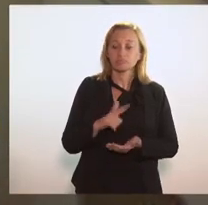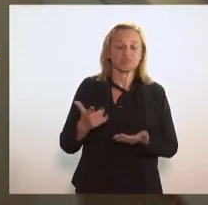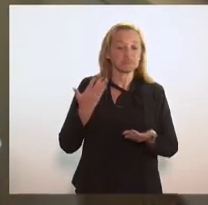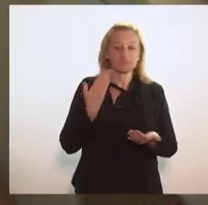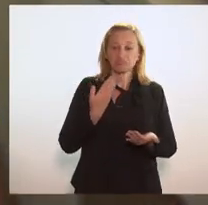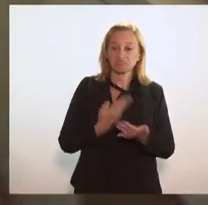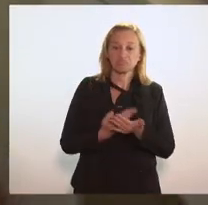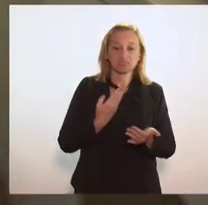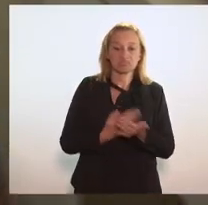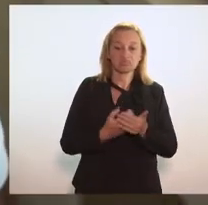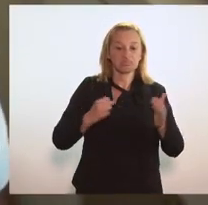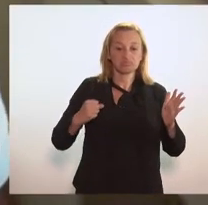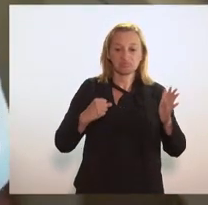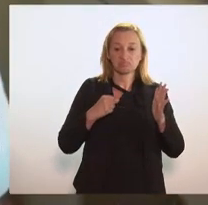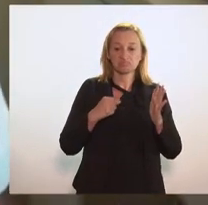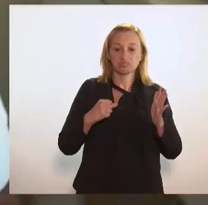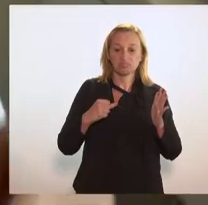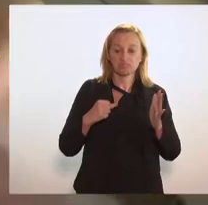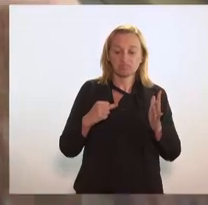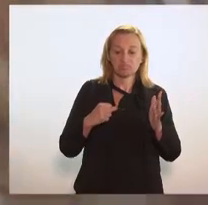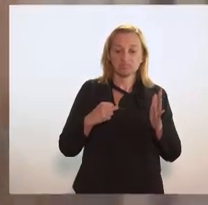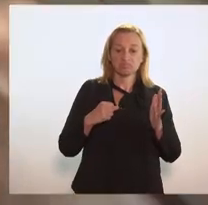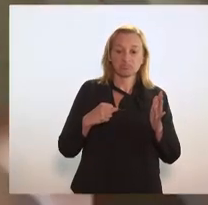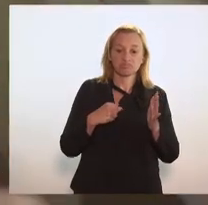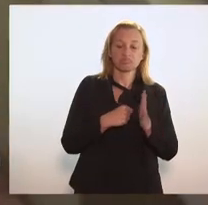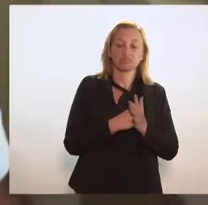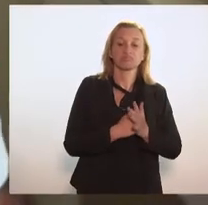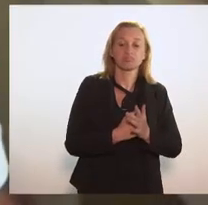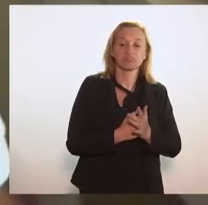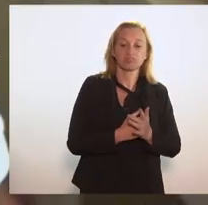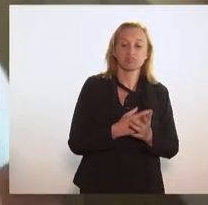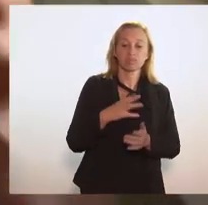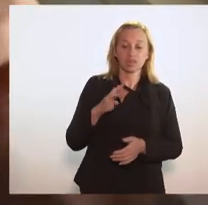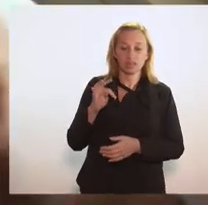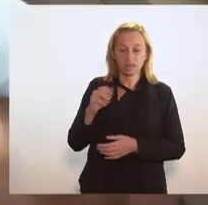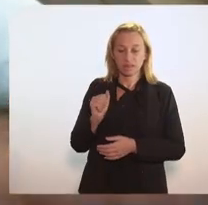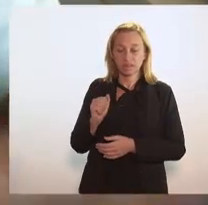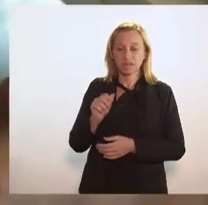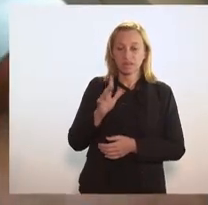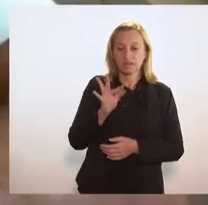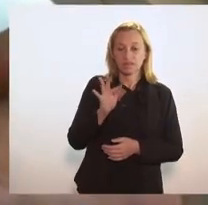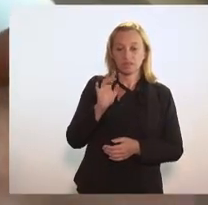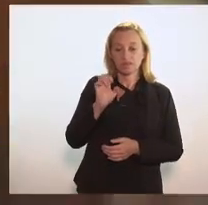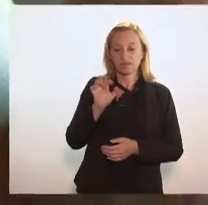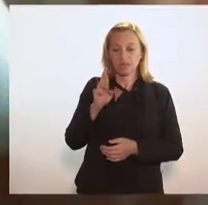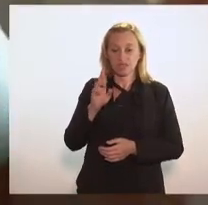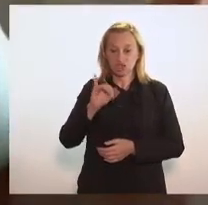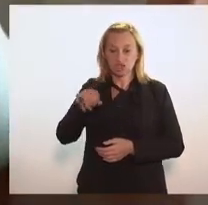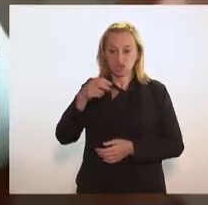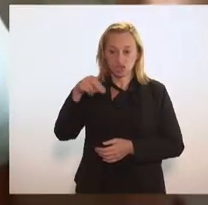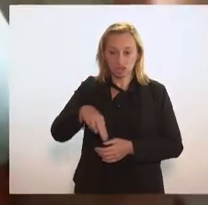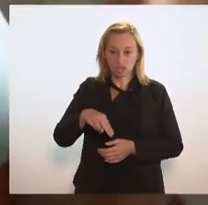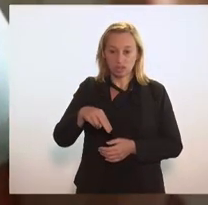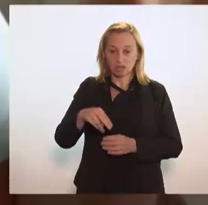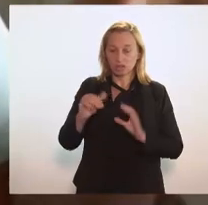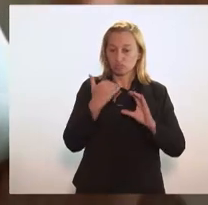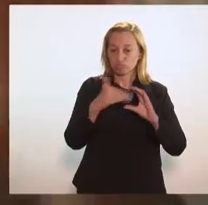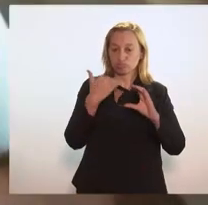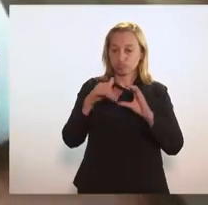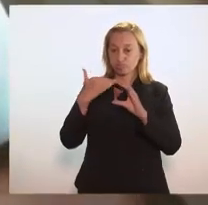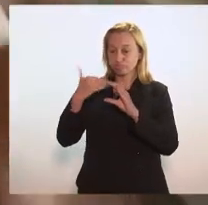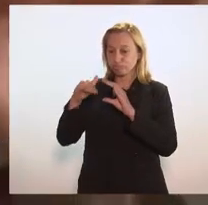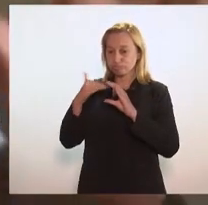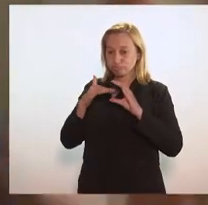estudo de impacto na receita a filha já e eu acho a vida de e-mails